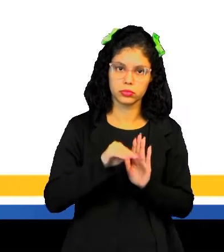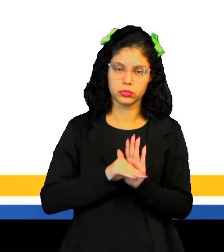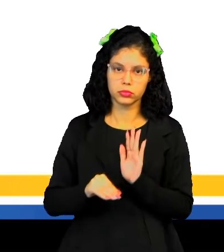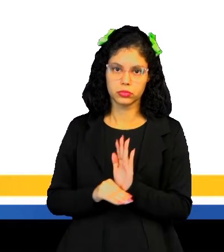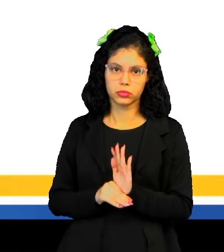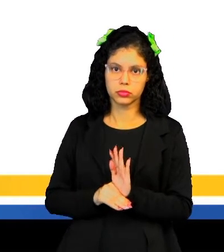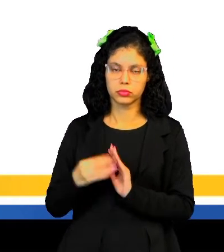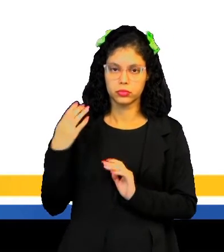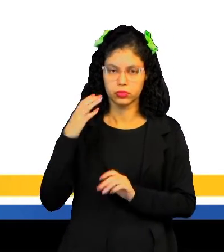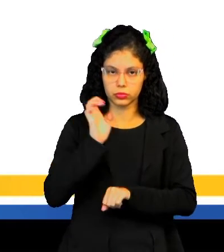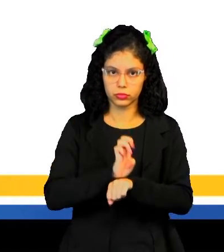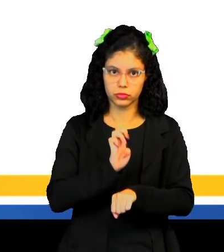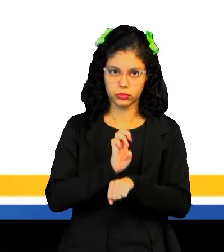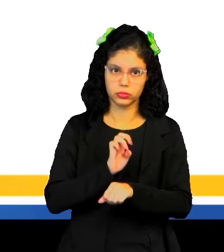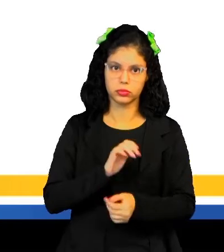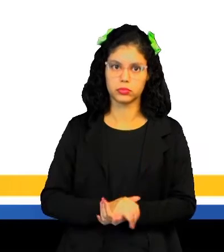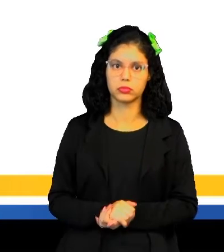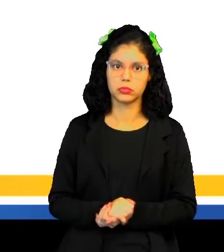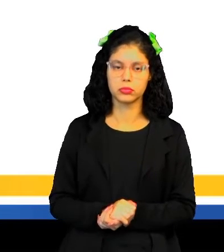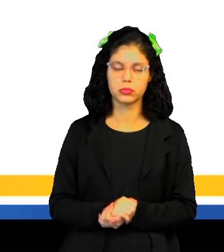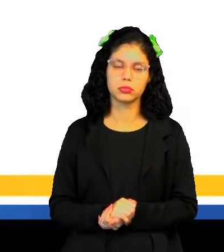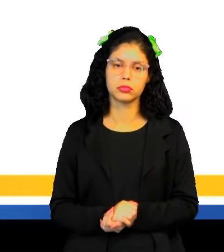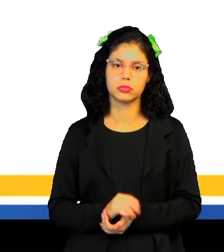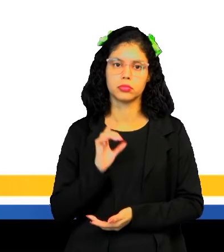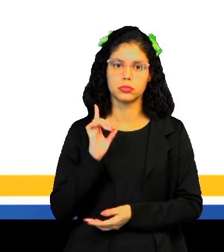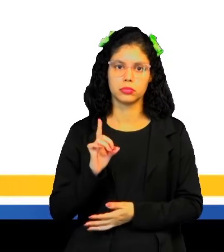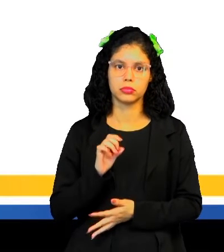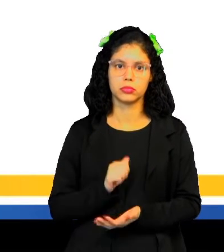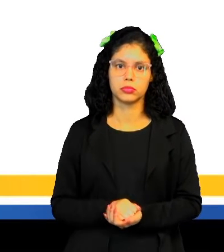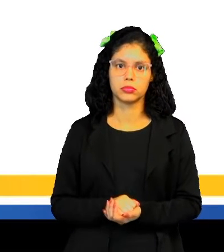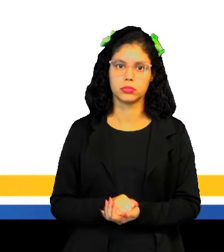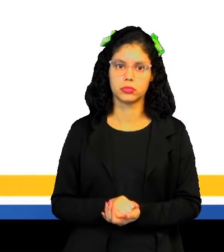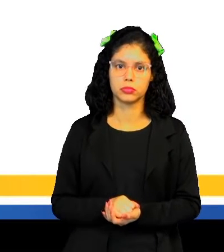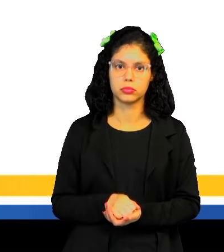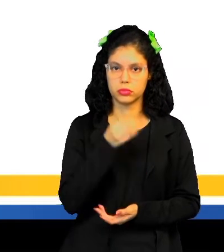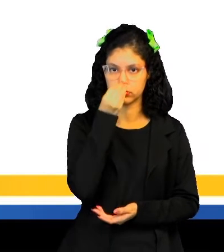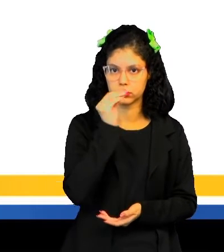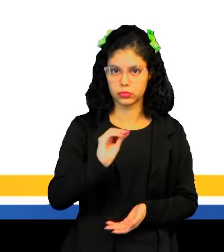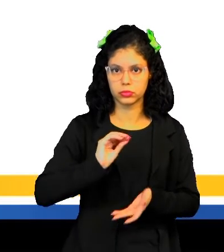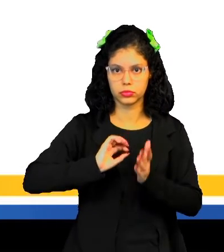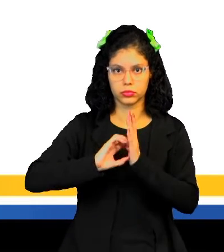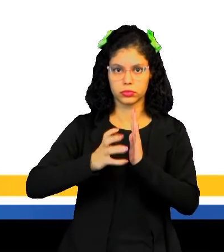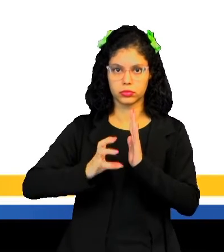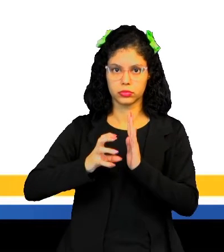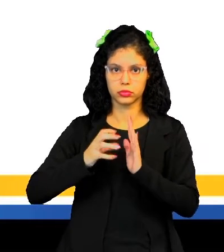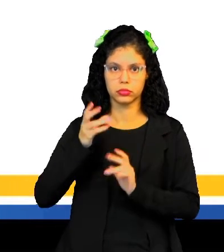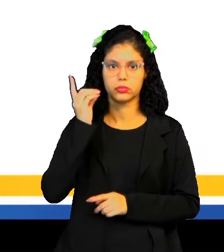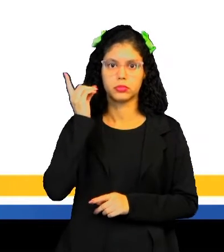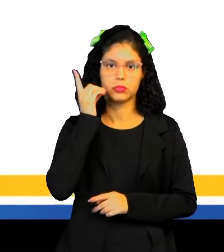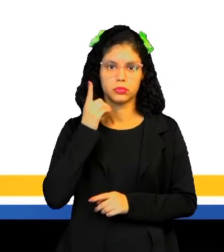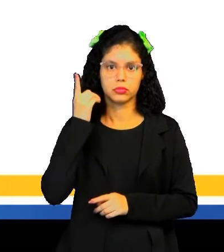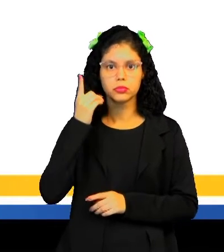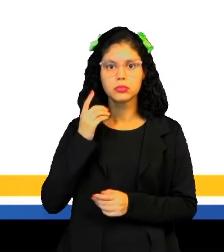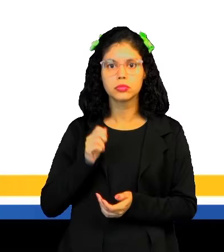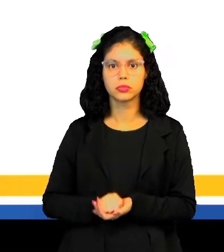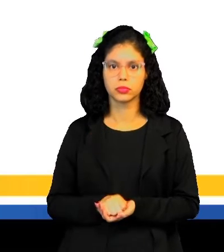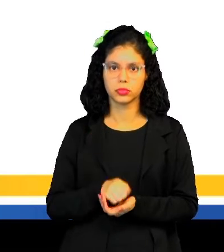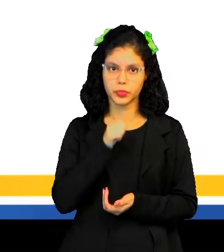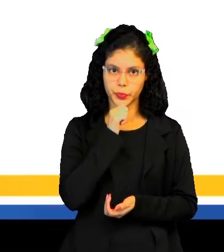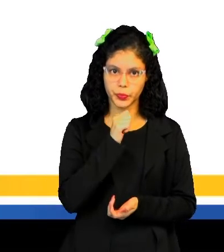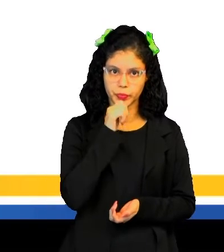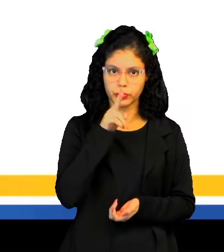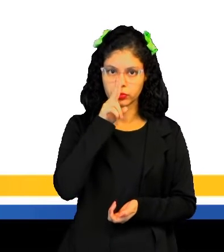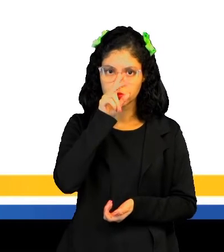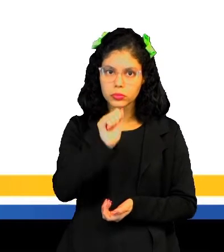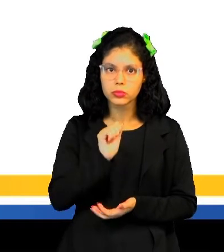de medidas de emergência nos estados. Letra D, rejeitada pela Câmara dos Deputados, propiciando